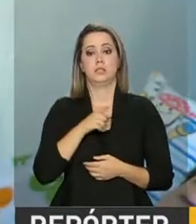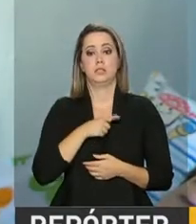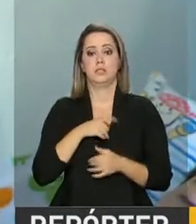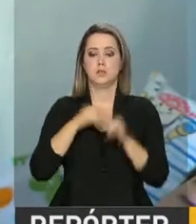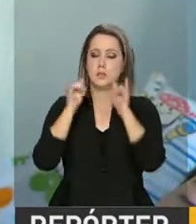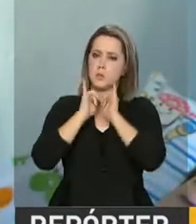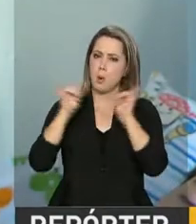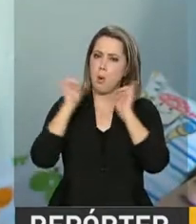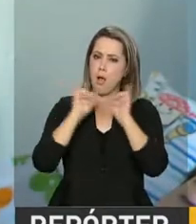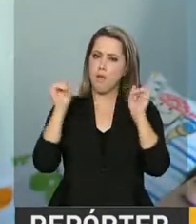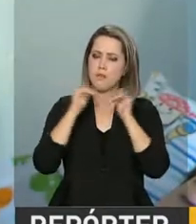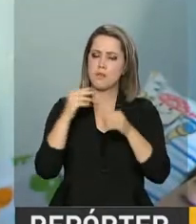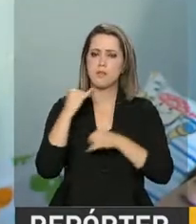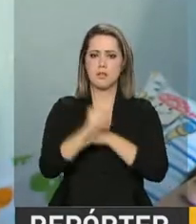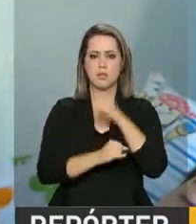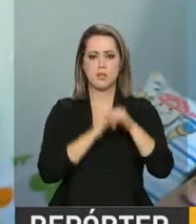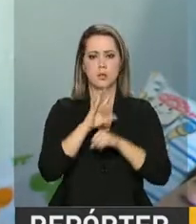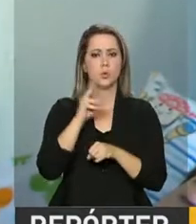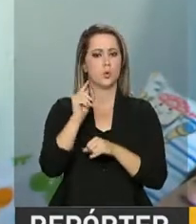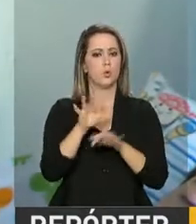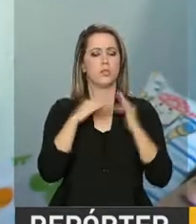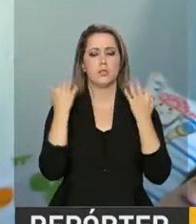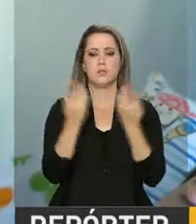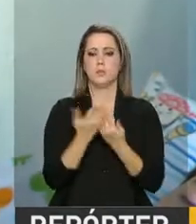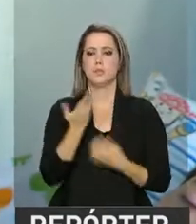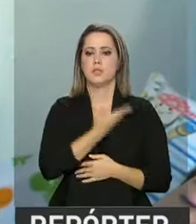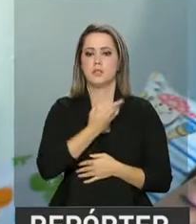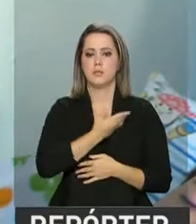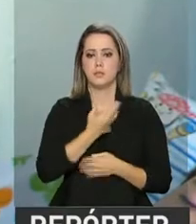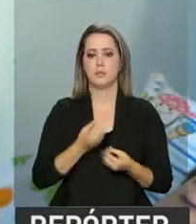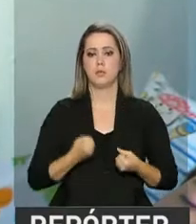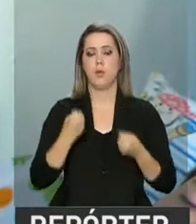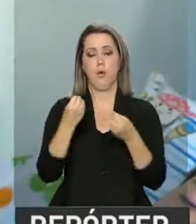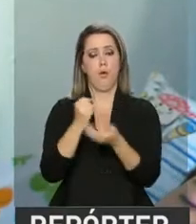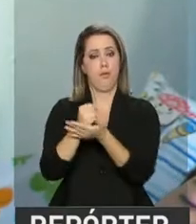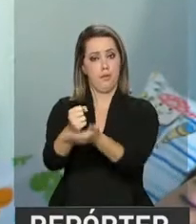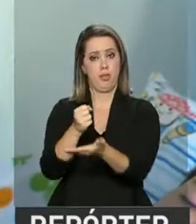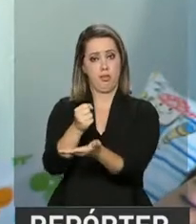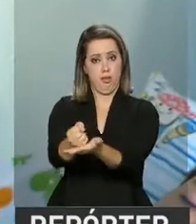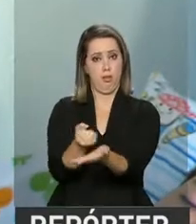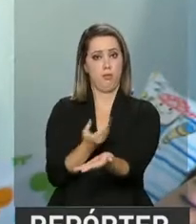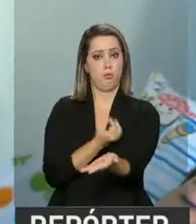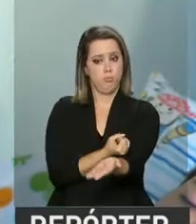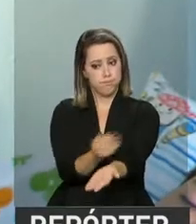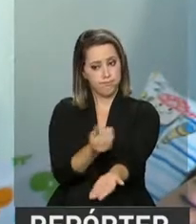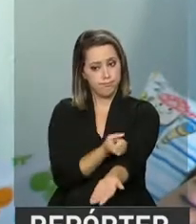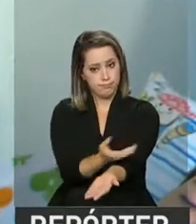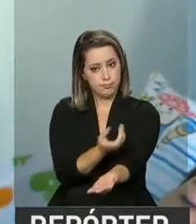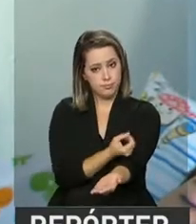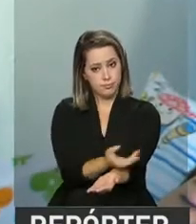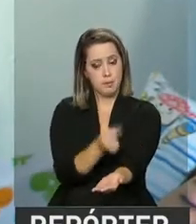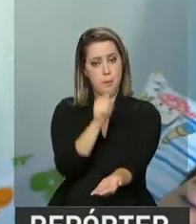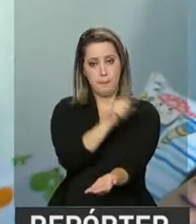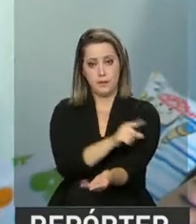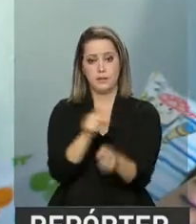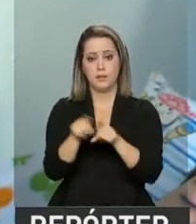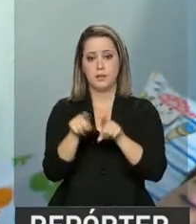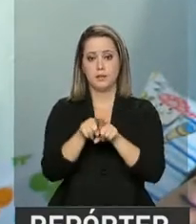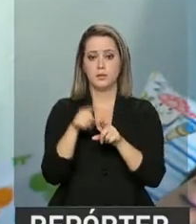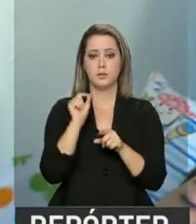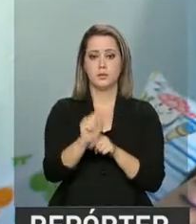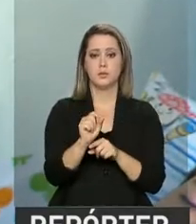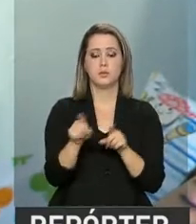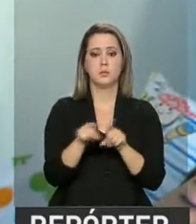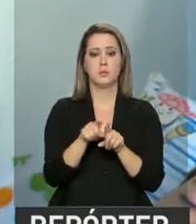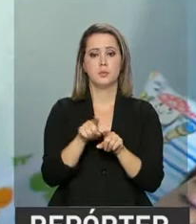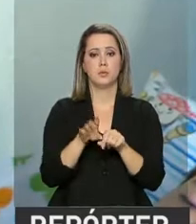campanha na internet os familiares amigos para poder tá fazendo as a essa campanha para doação para ele porque ele tem ministrado pela